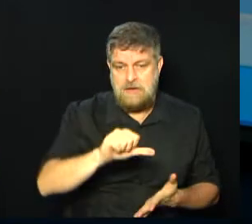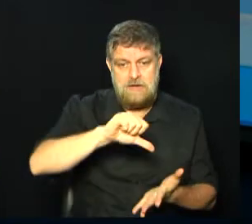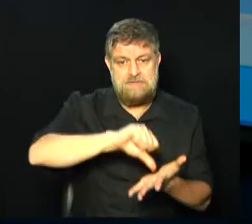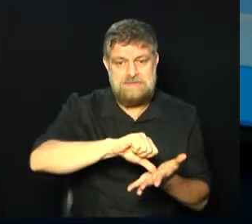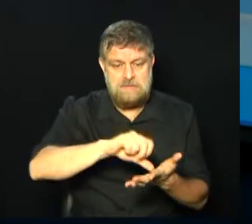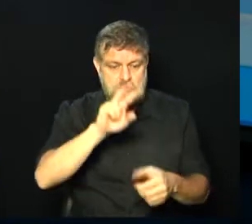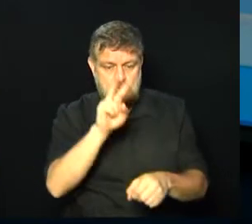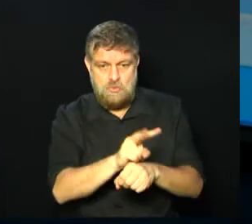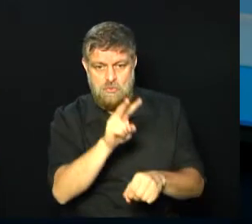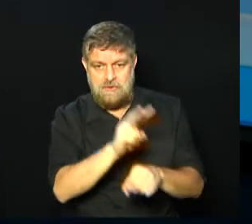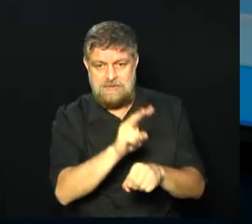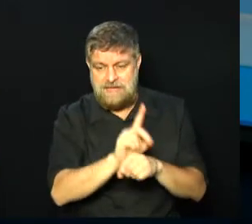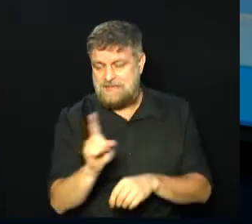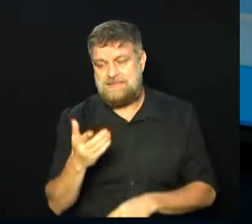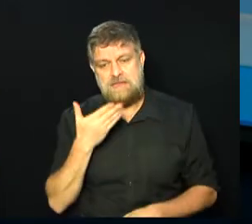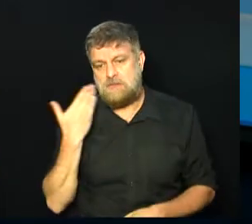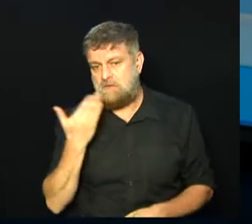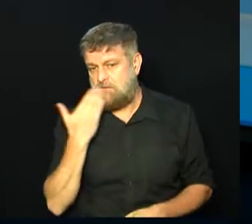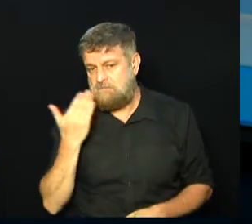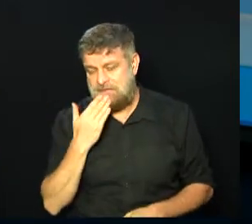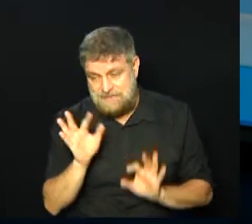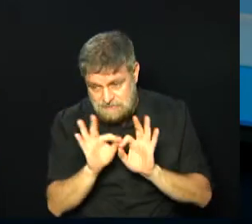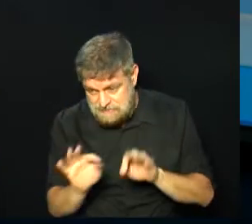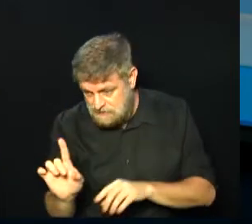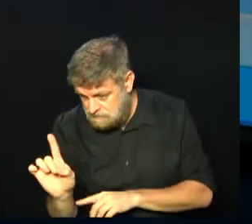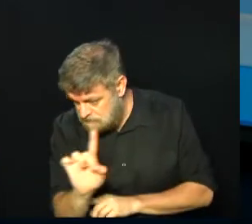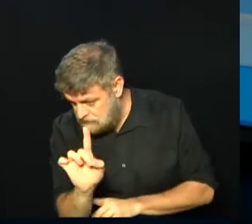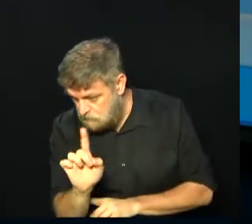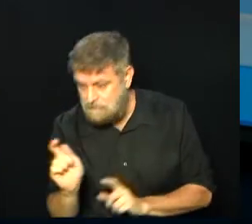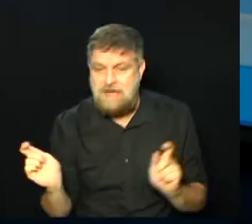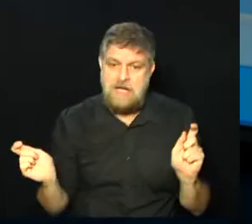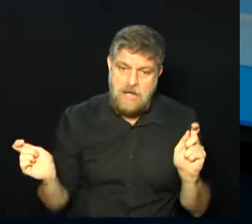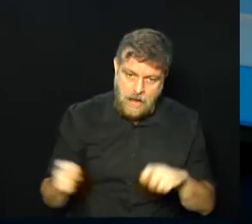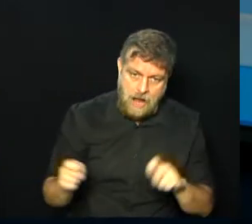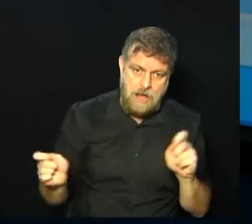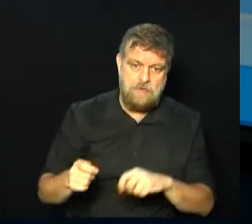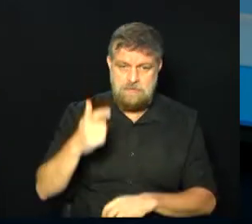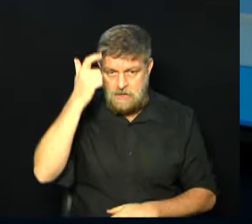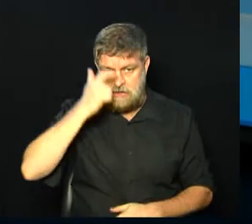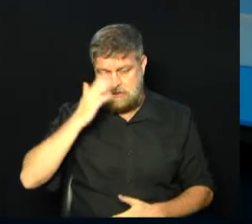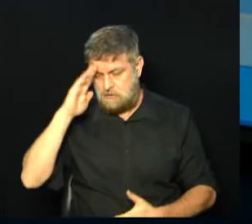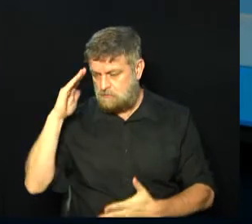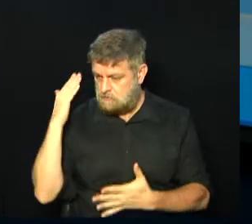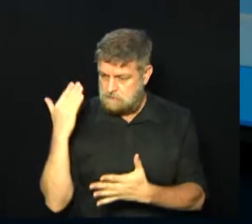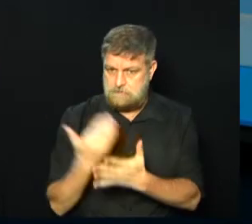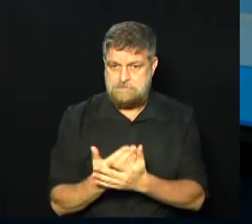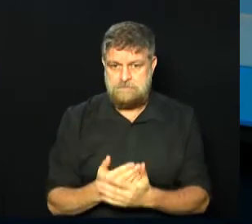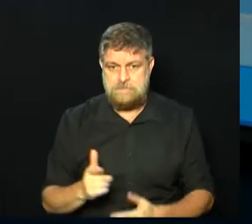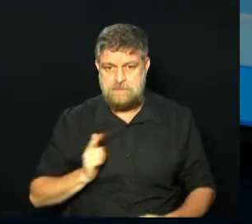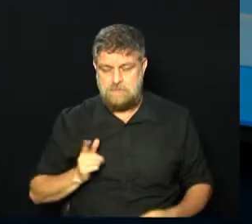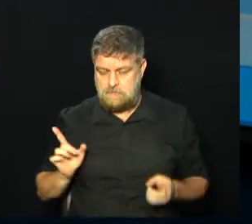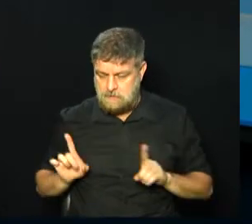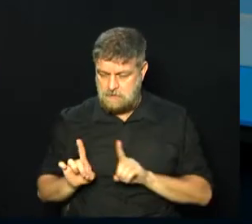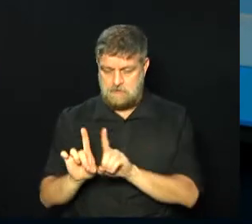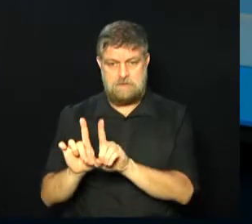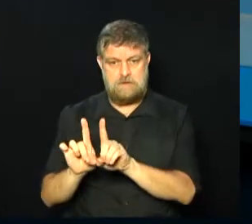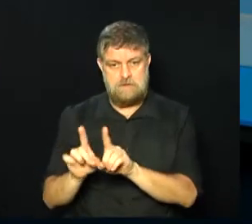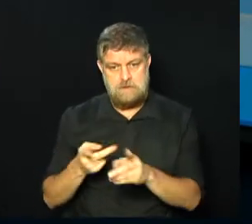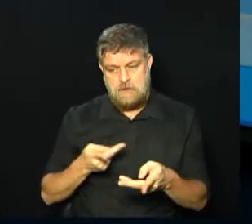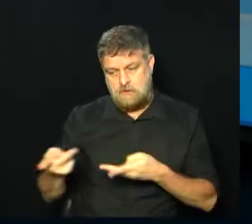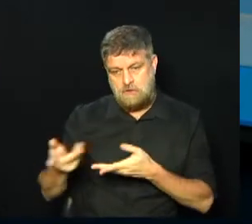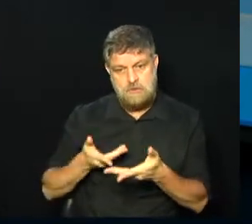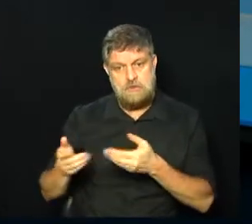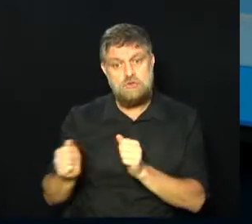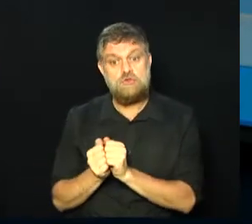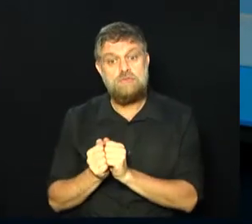cuidado. Não é fácil, não é simples, mas é possível. Eu acredito que lado a lado somos mais fortes